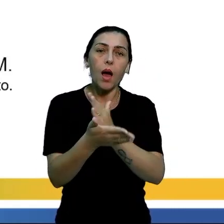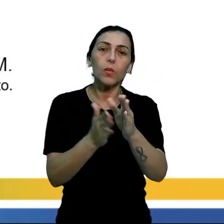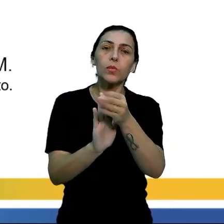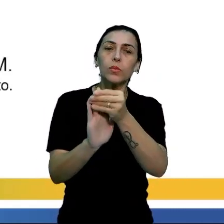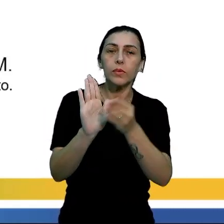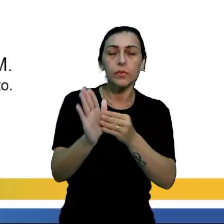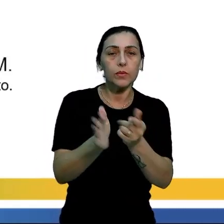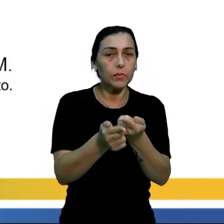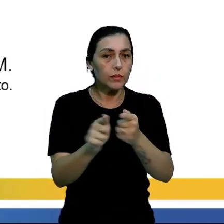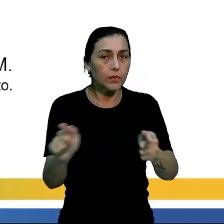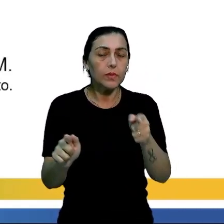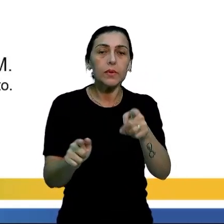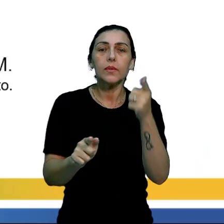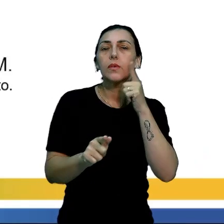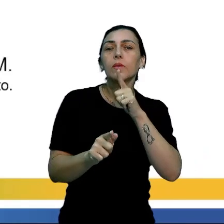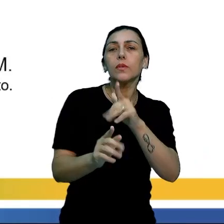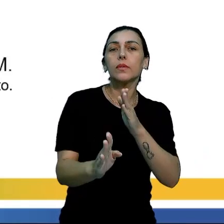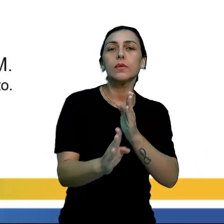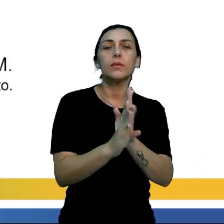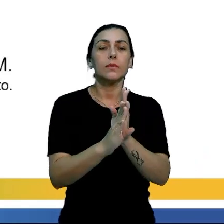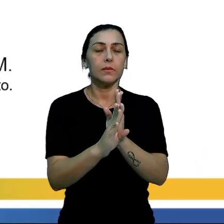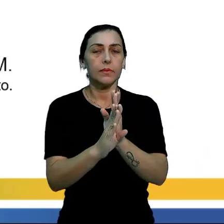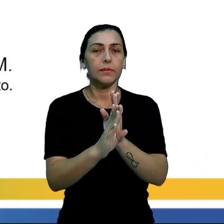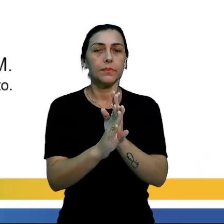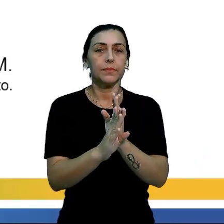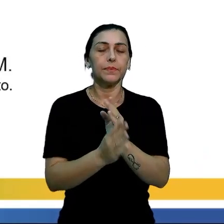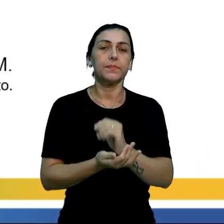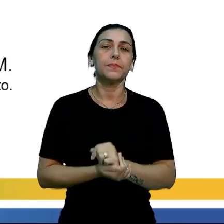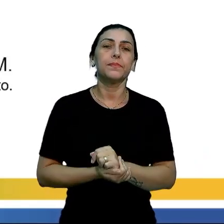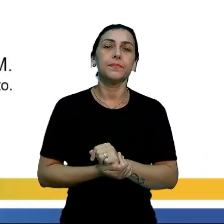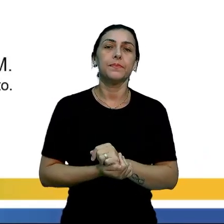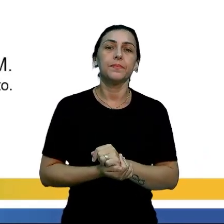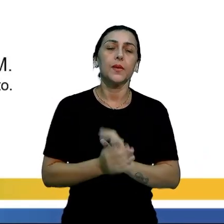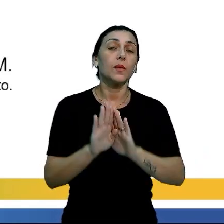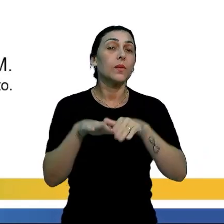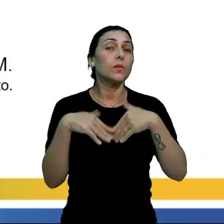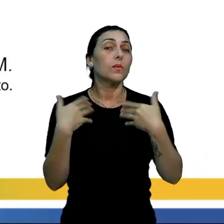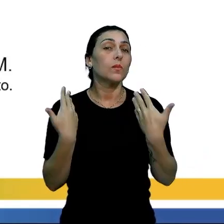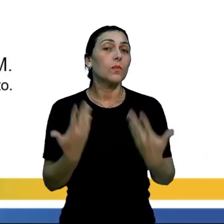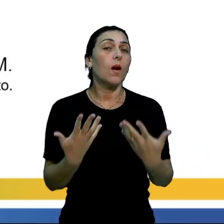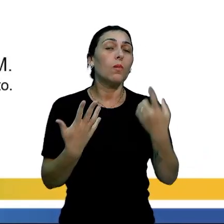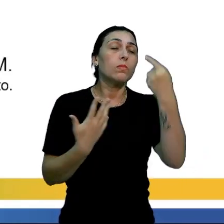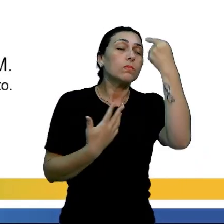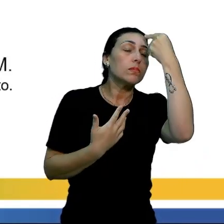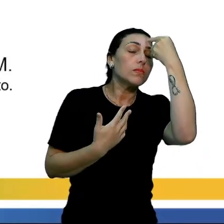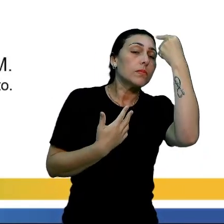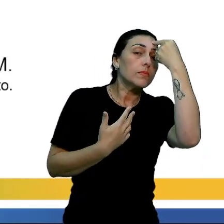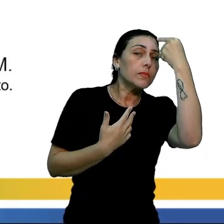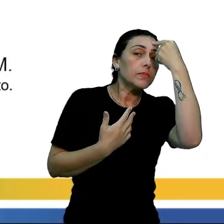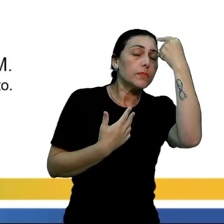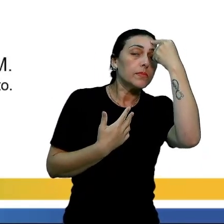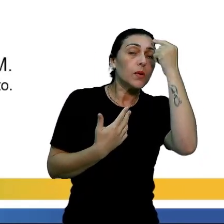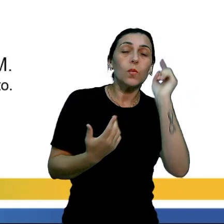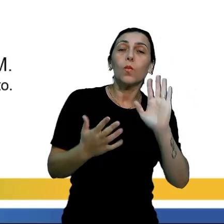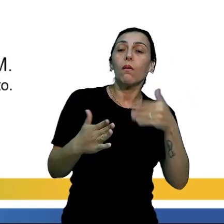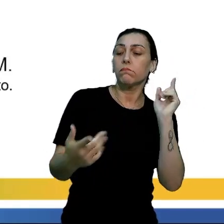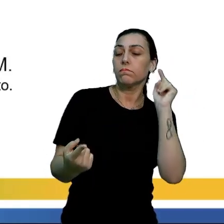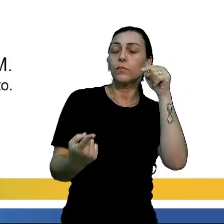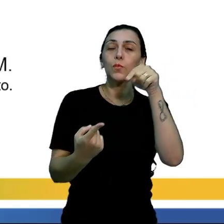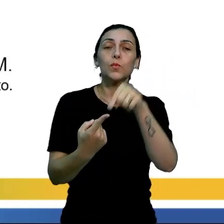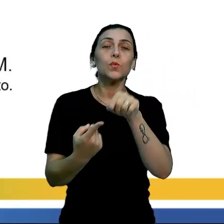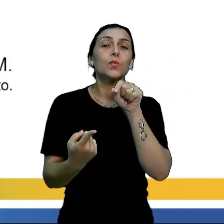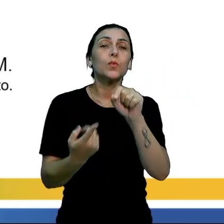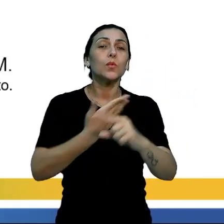gramaticais, você vai conseguir identificar, né, qual a reflexão, né, qual a finalidade, o que